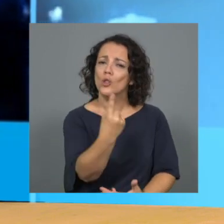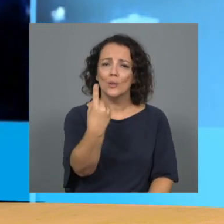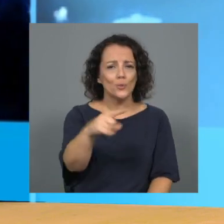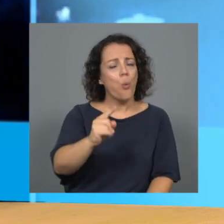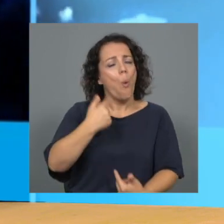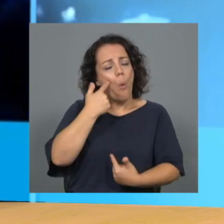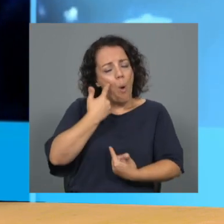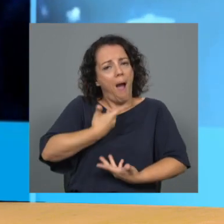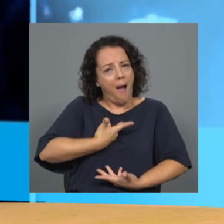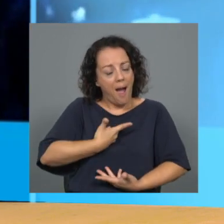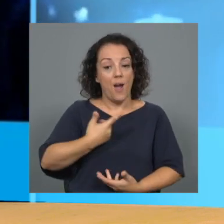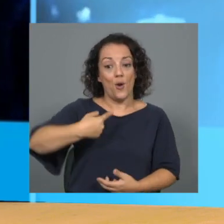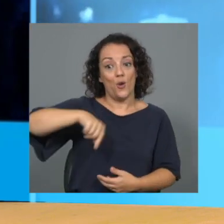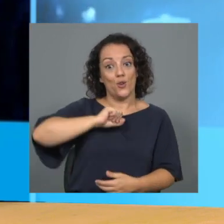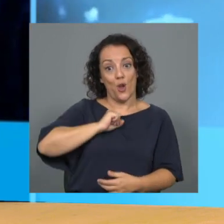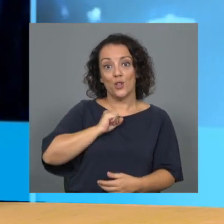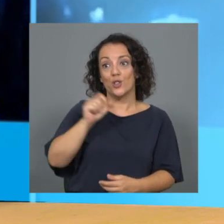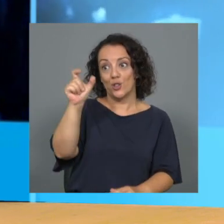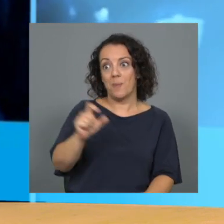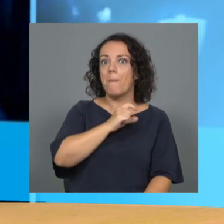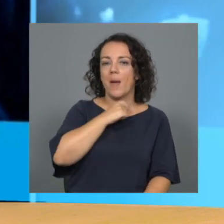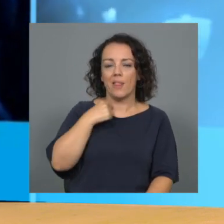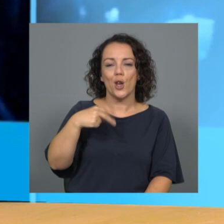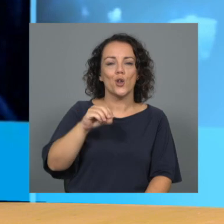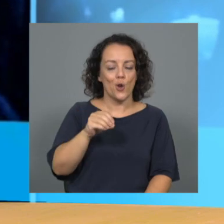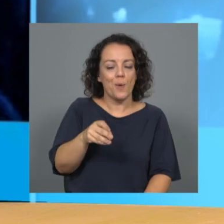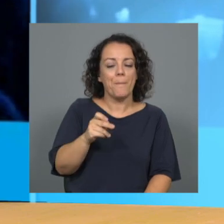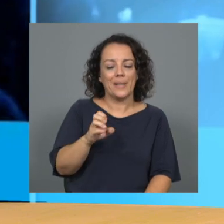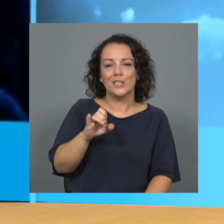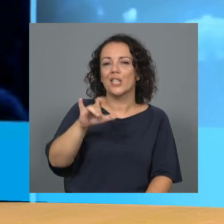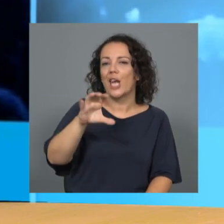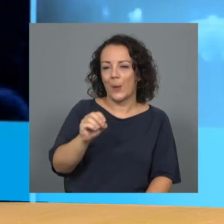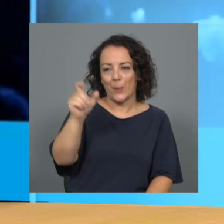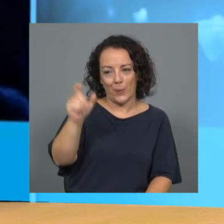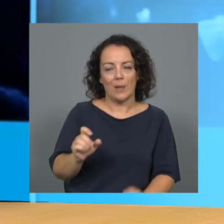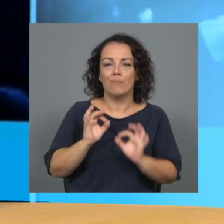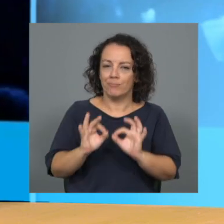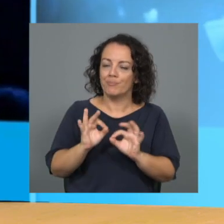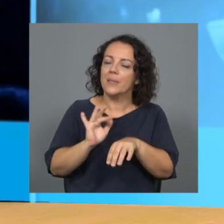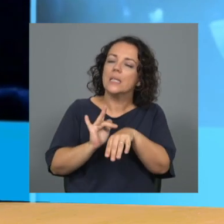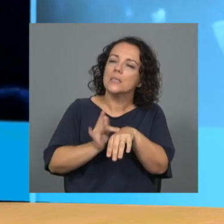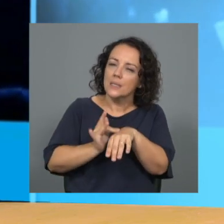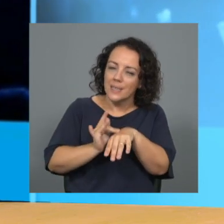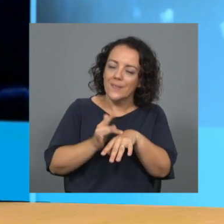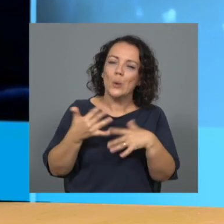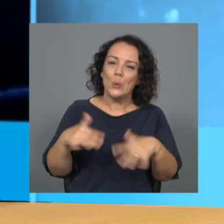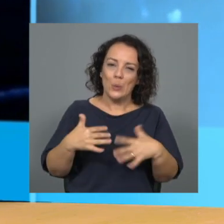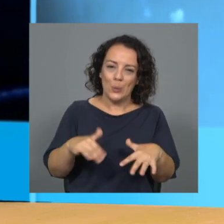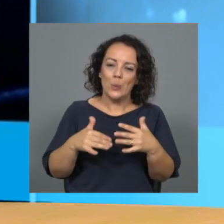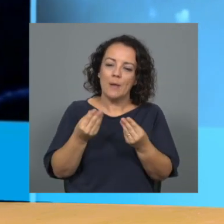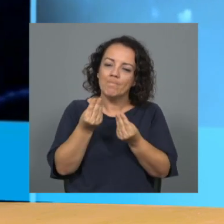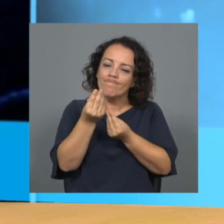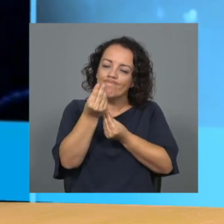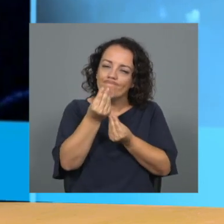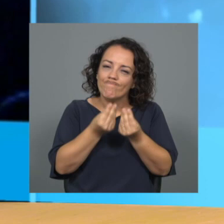importante. E o nosso pároco, em particular, o Padre Nuno Pacheco, sim, tem claramente essa sensibilidade a este tipo